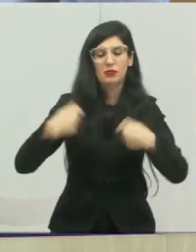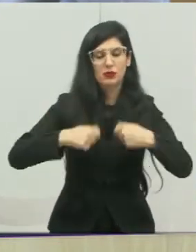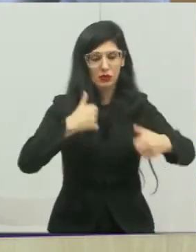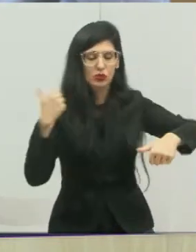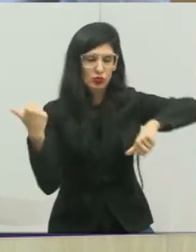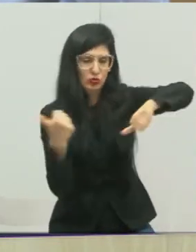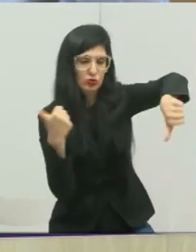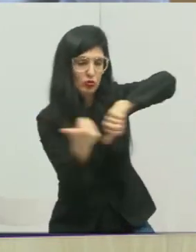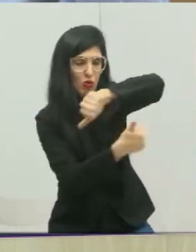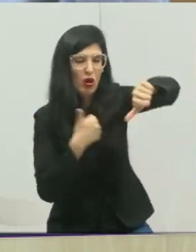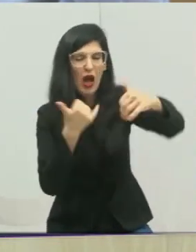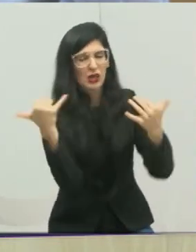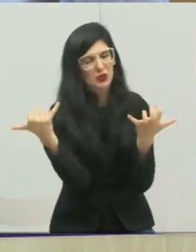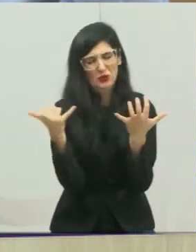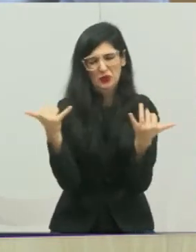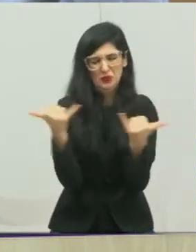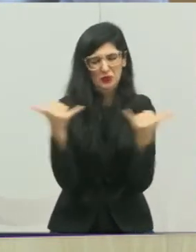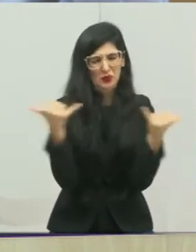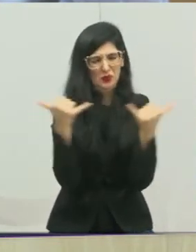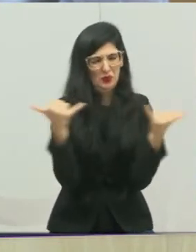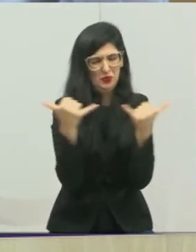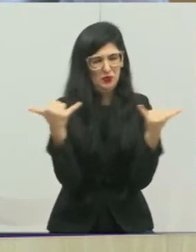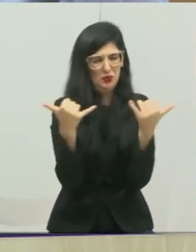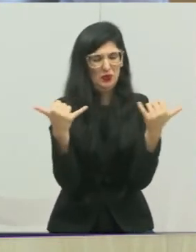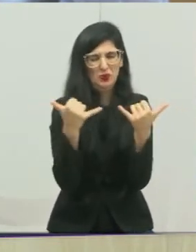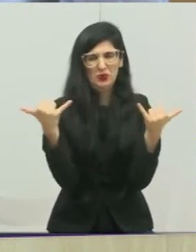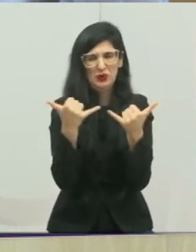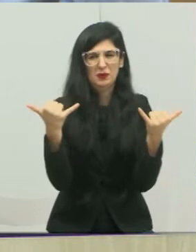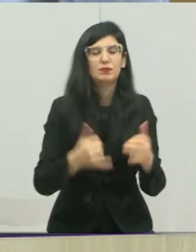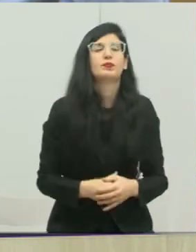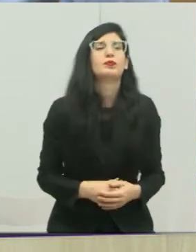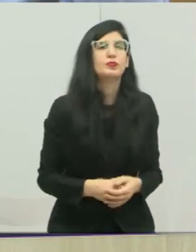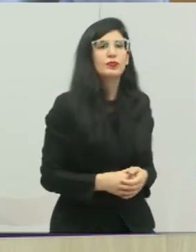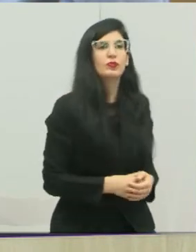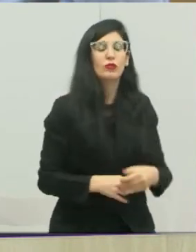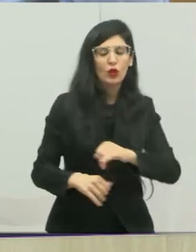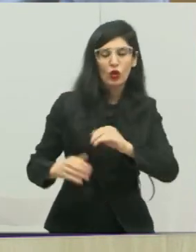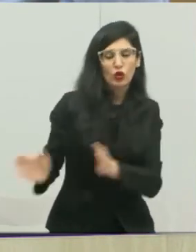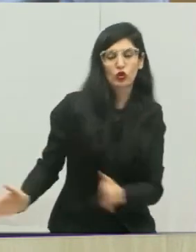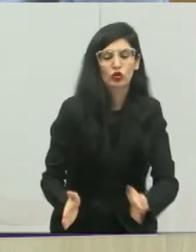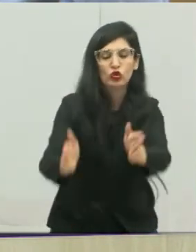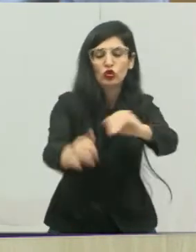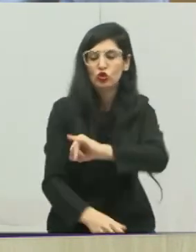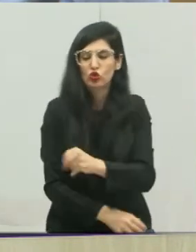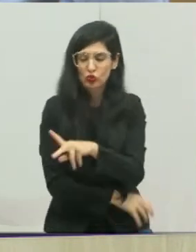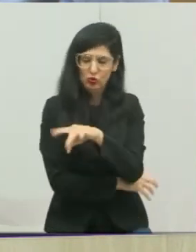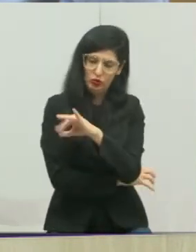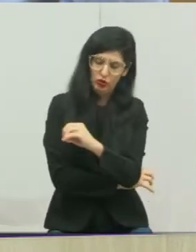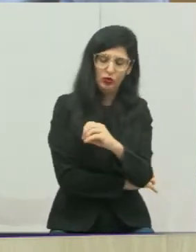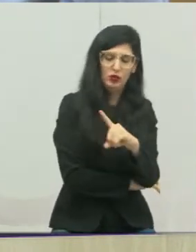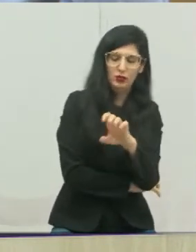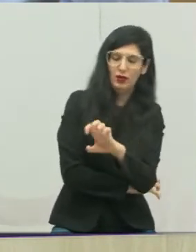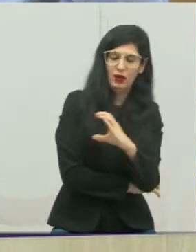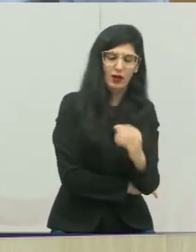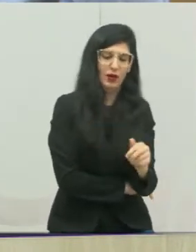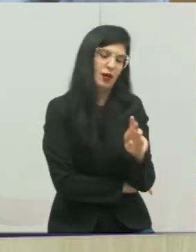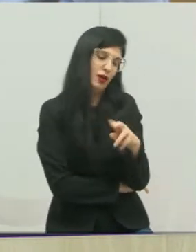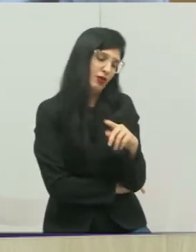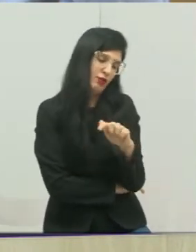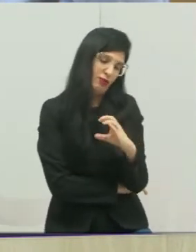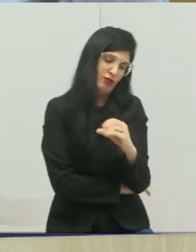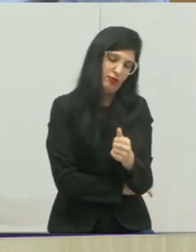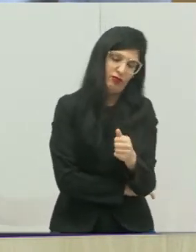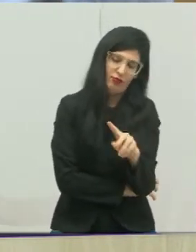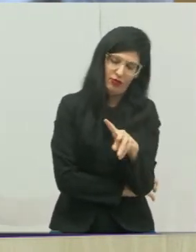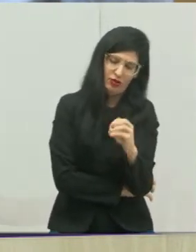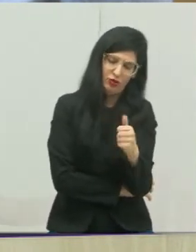elétrica próximo a Bambuzal, localizado na estrada Júlio de Carvalho, em frente aos números 215 e 257,